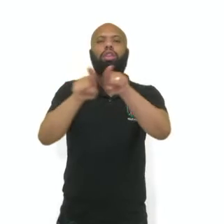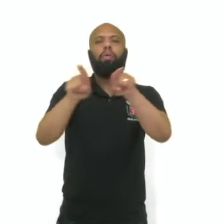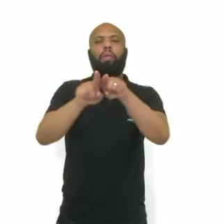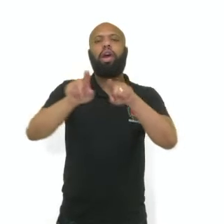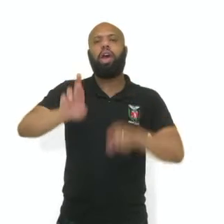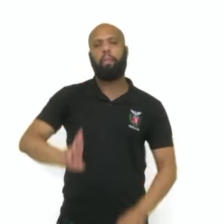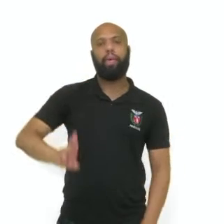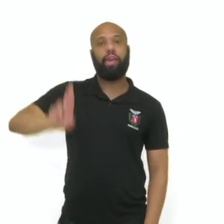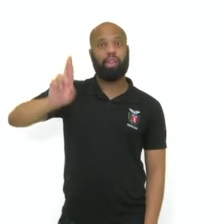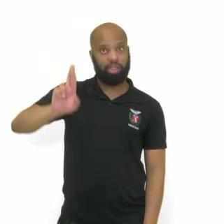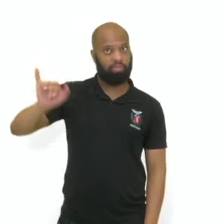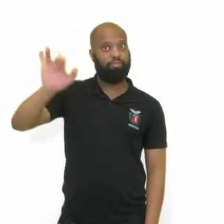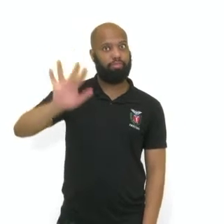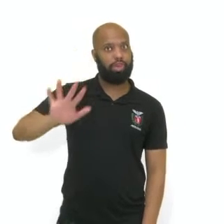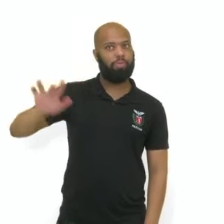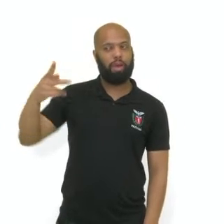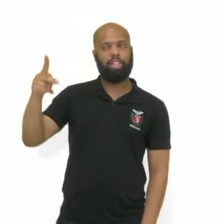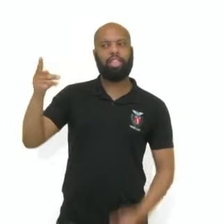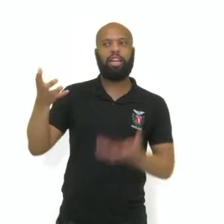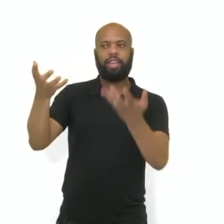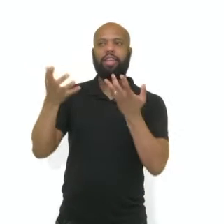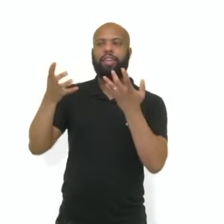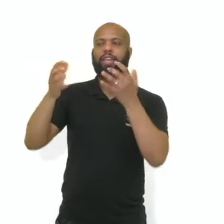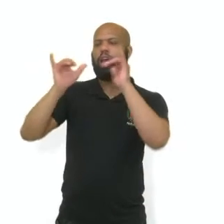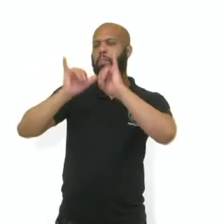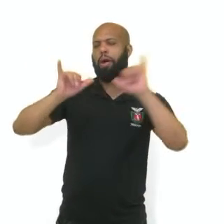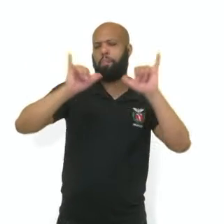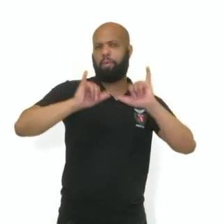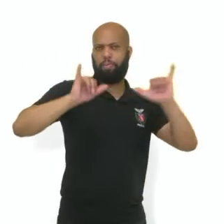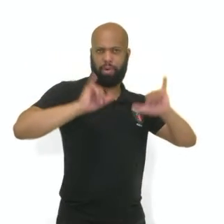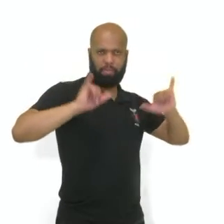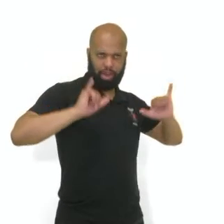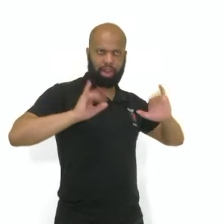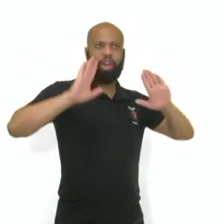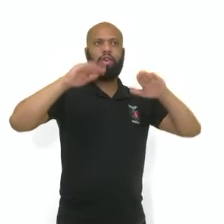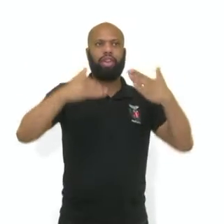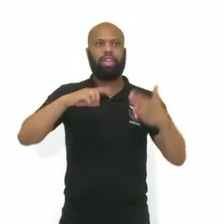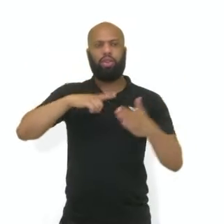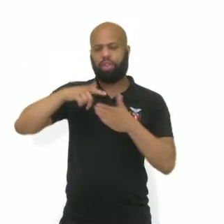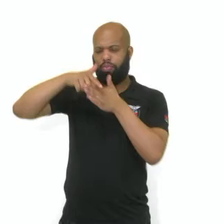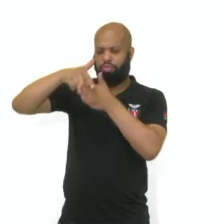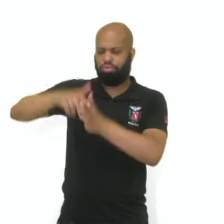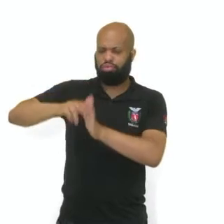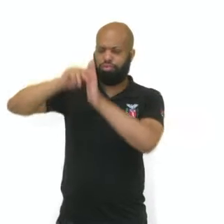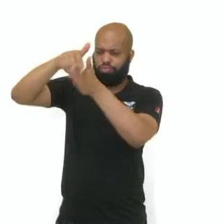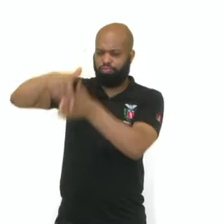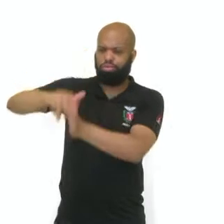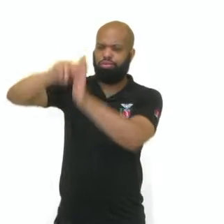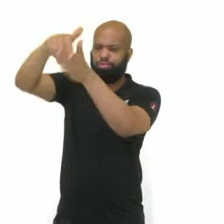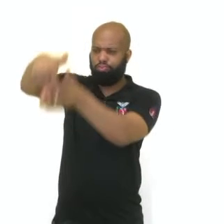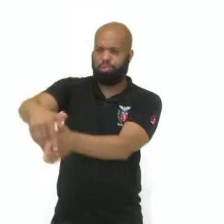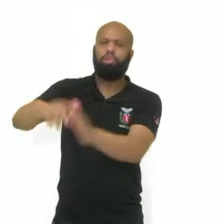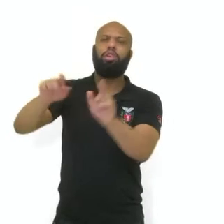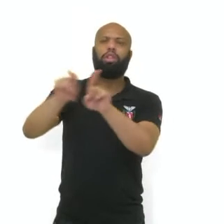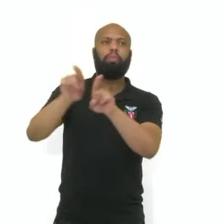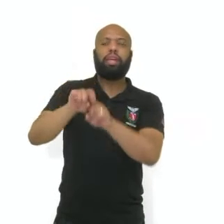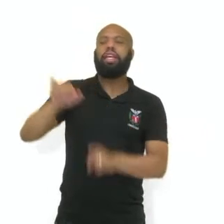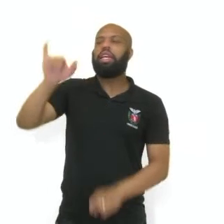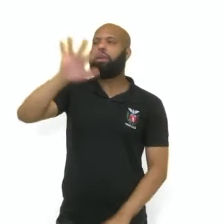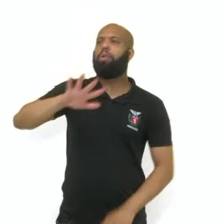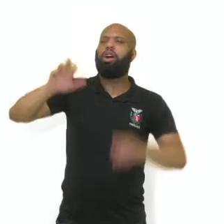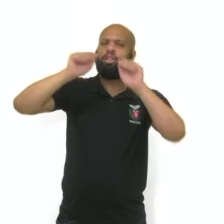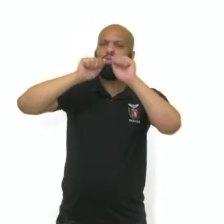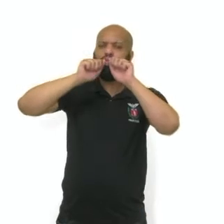imagens sobre a figura de Napoleão. Então a gente vê aí Napoleão, né, o seu cavalo cruzando os Alpes, uma imagem aí que vai ser difundida